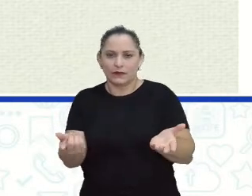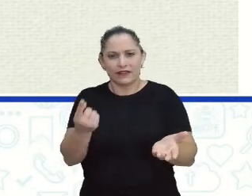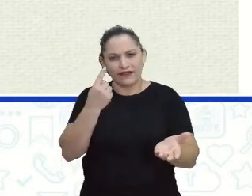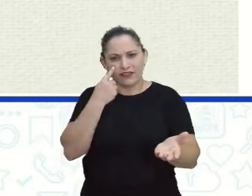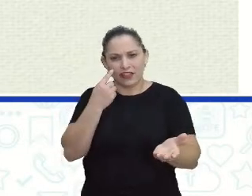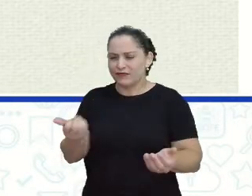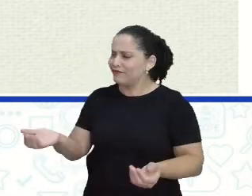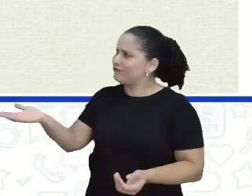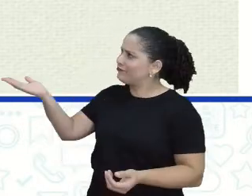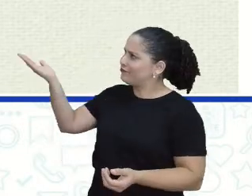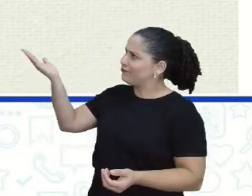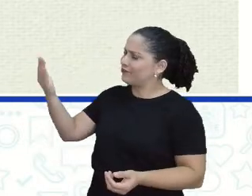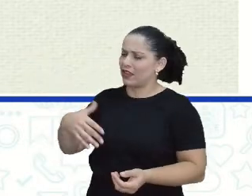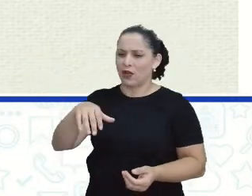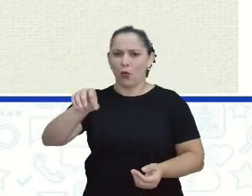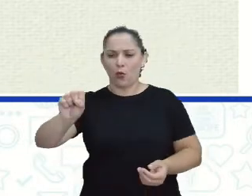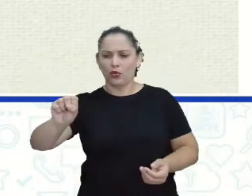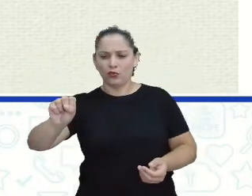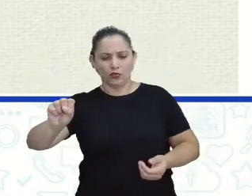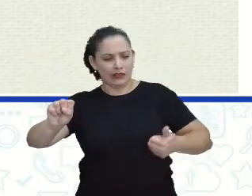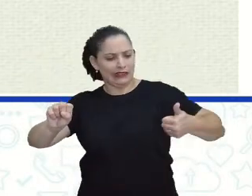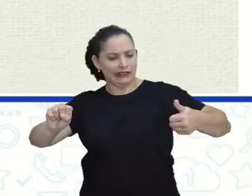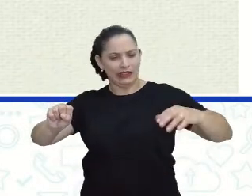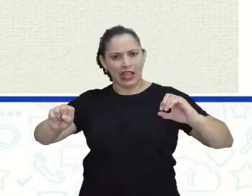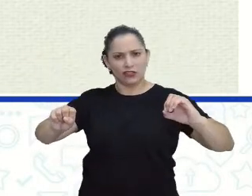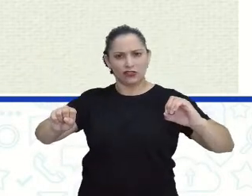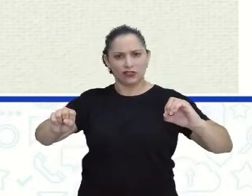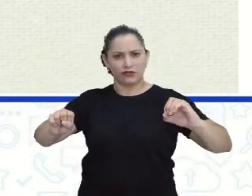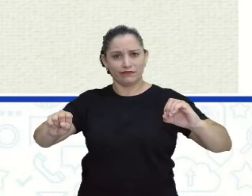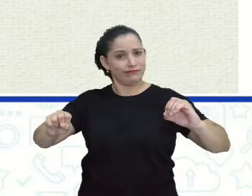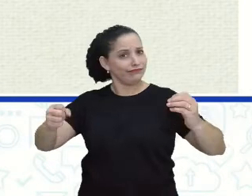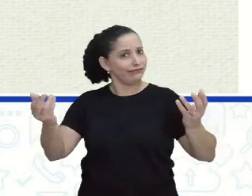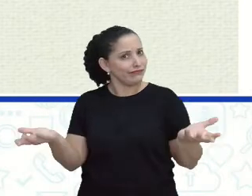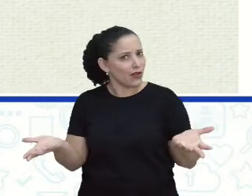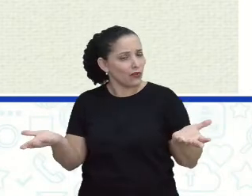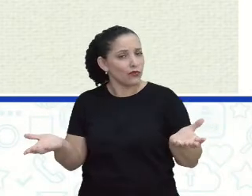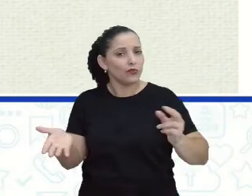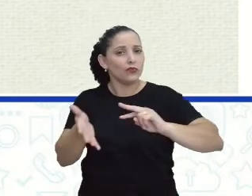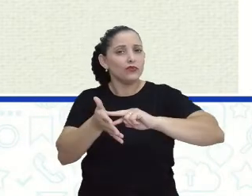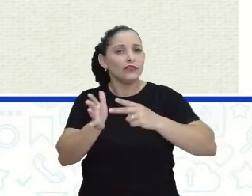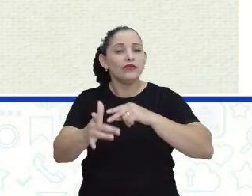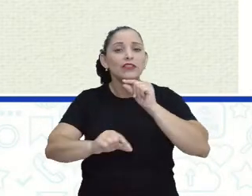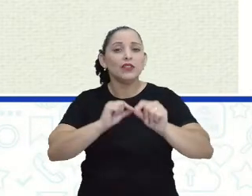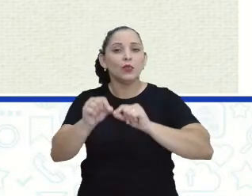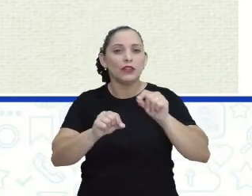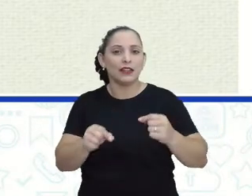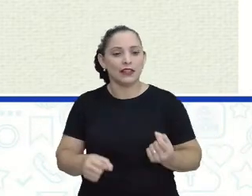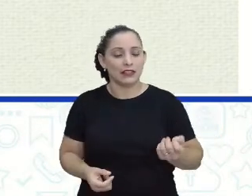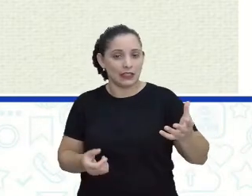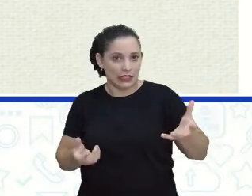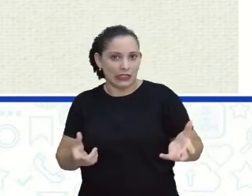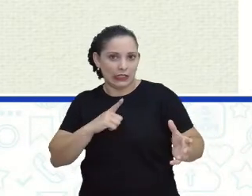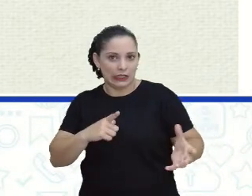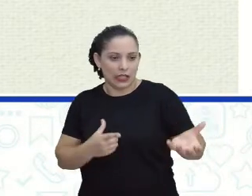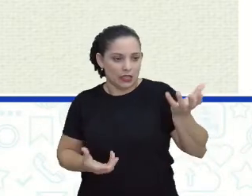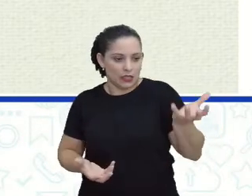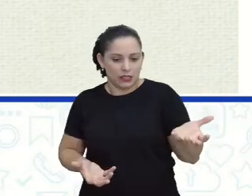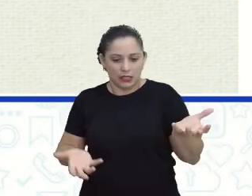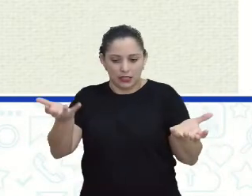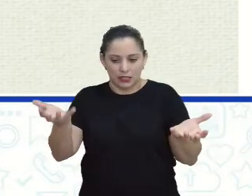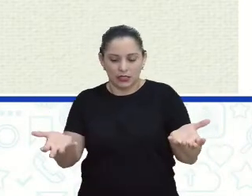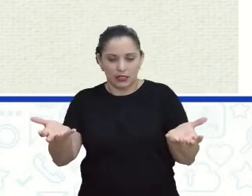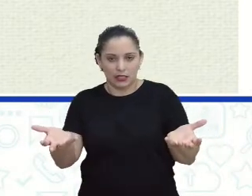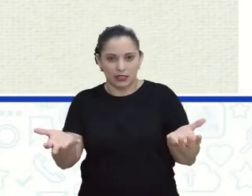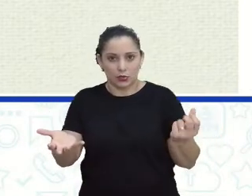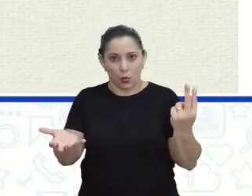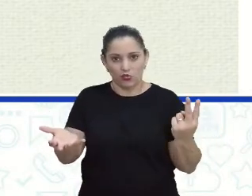essa balança aí e a gente consegue visualizar que o peso daquela esfera vale 2. No caso ali, 2 kg, tá